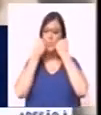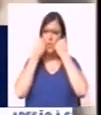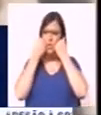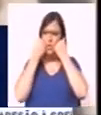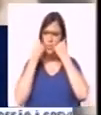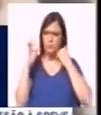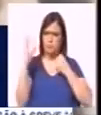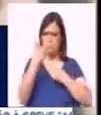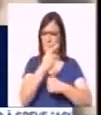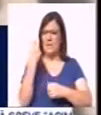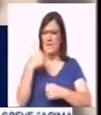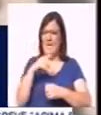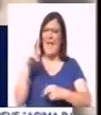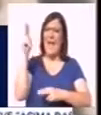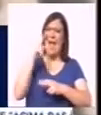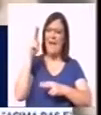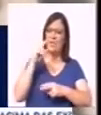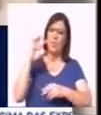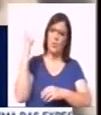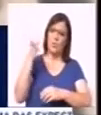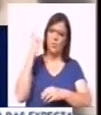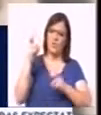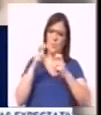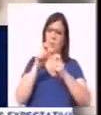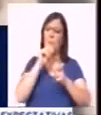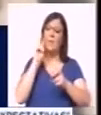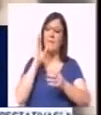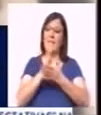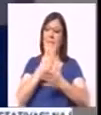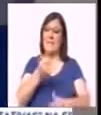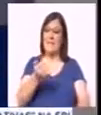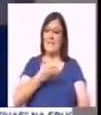Patente no Fórum Arte e Cultura de Espinho, pode ser vista até ao dia 15 de dezembro.